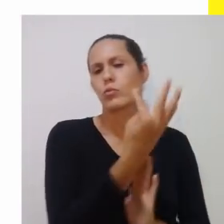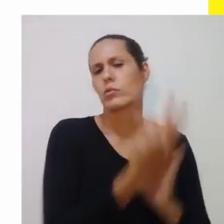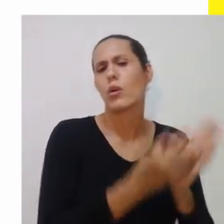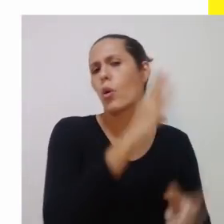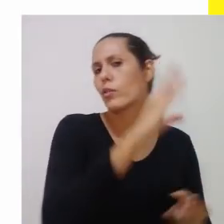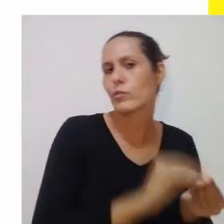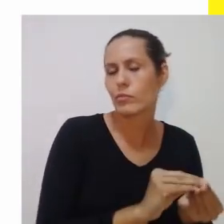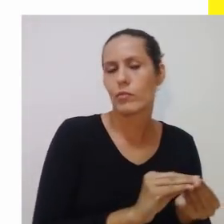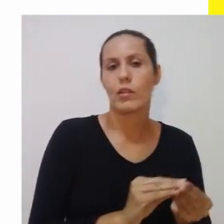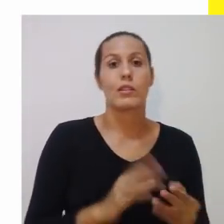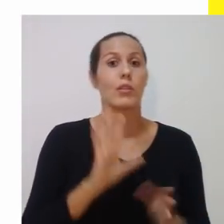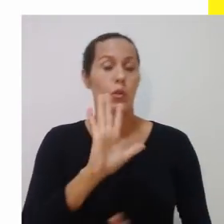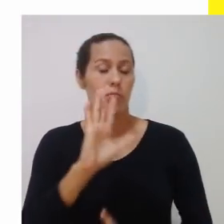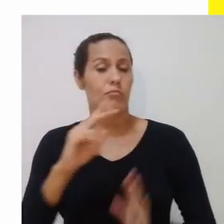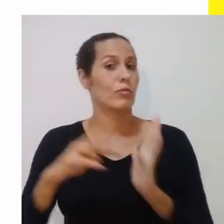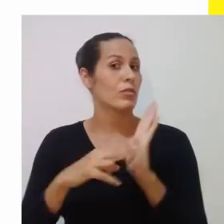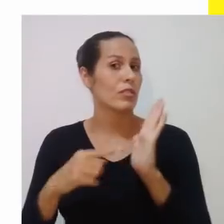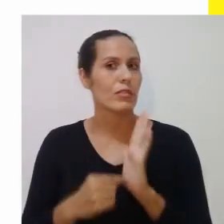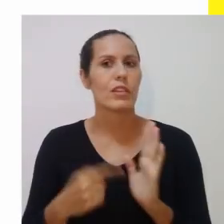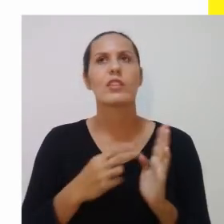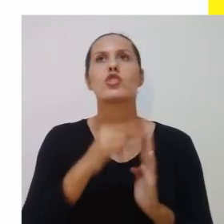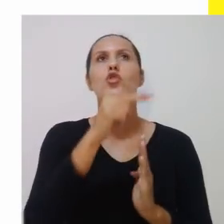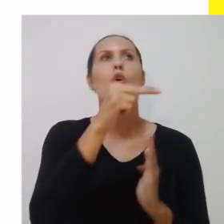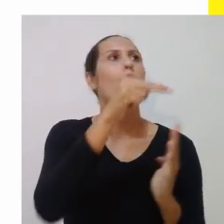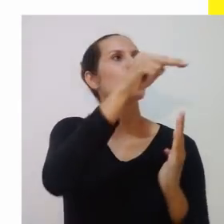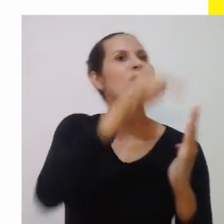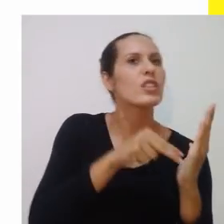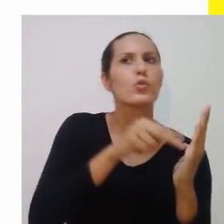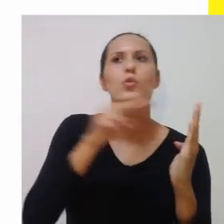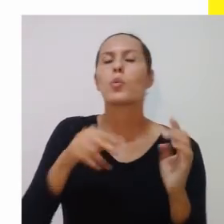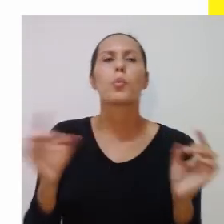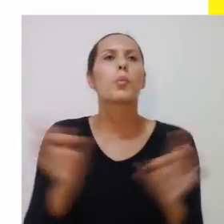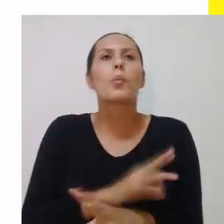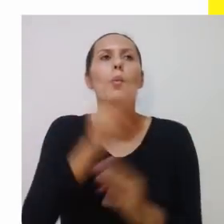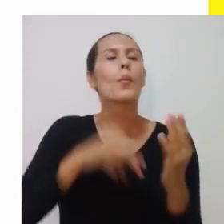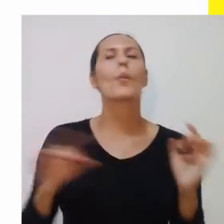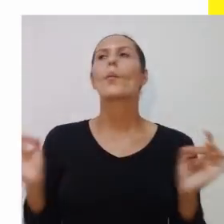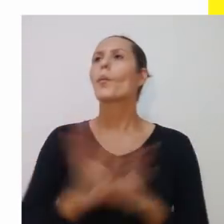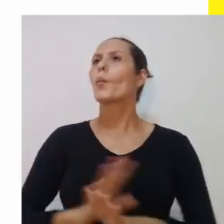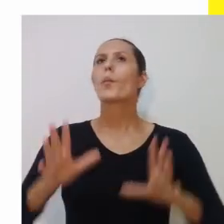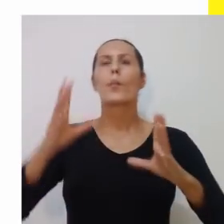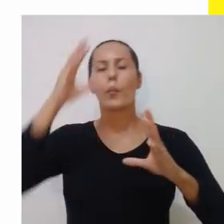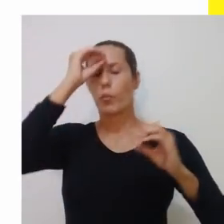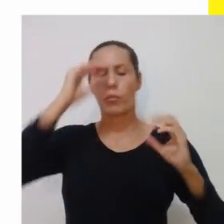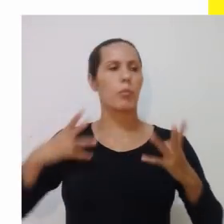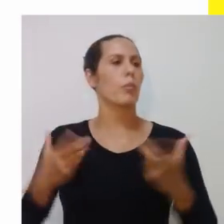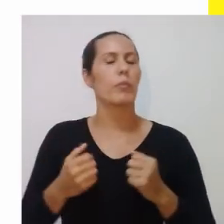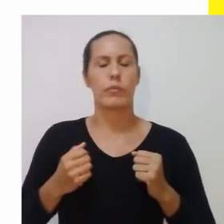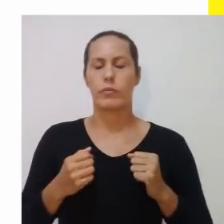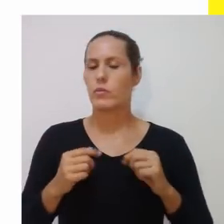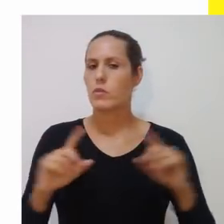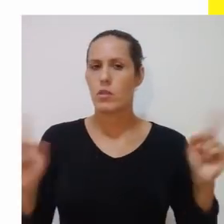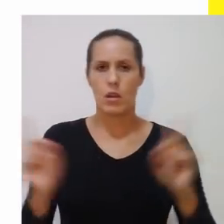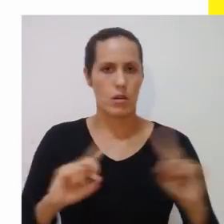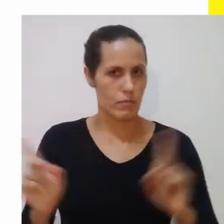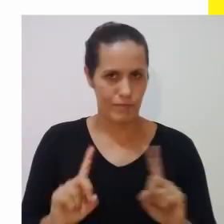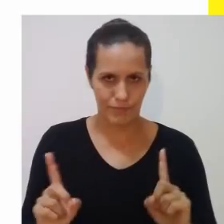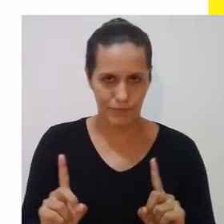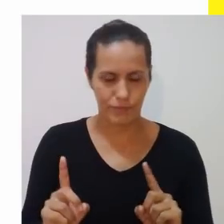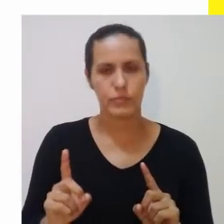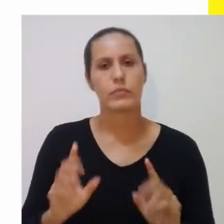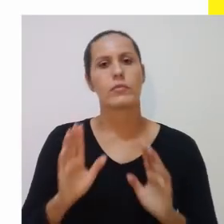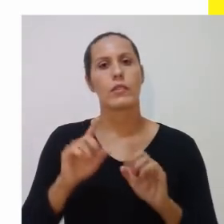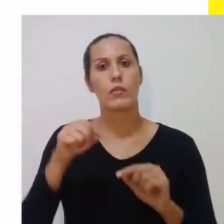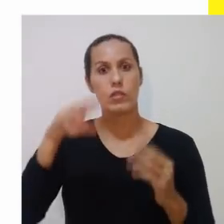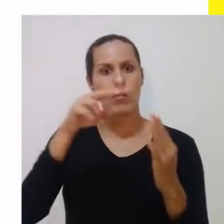Não quer dizer que a gente tem que ler só o título e o subtítulo. Eu não estou dizendo aqui nesta aula que você vai